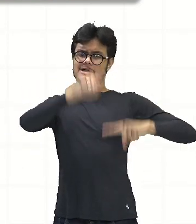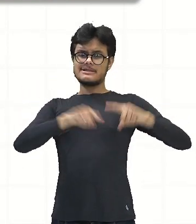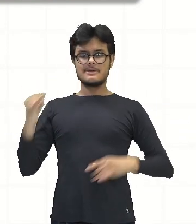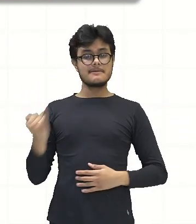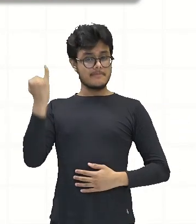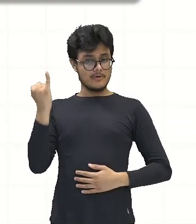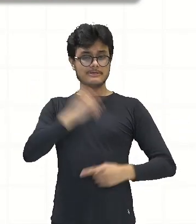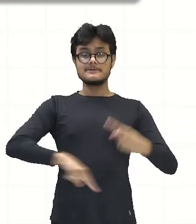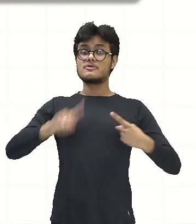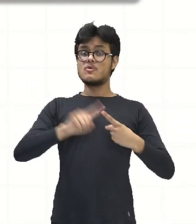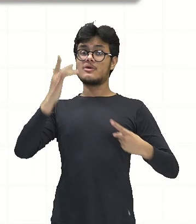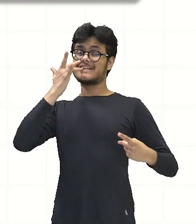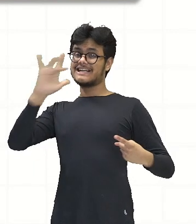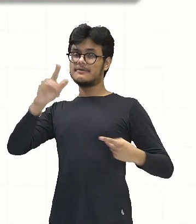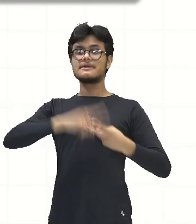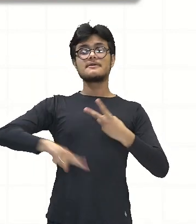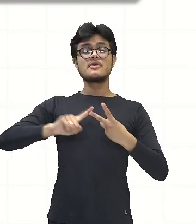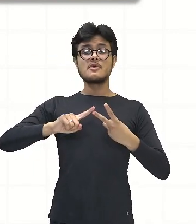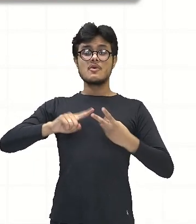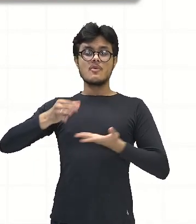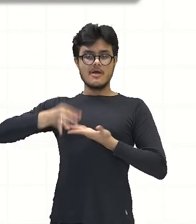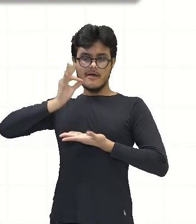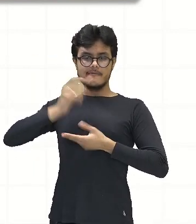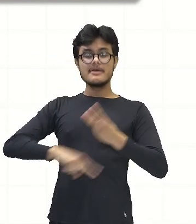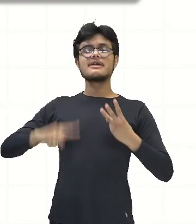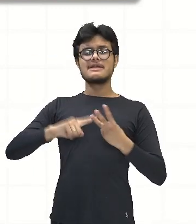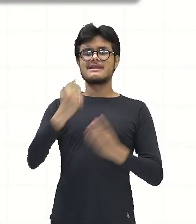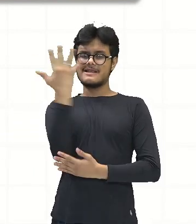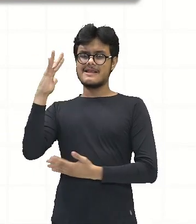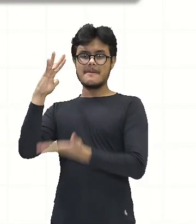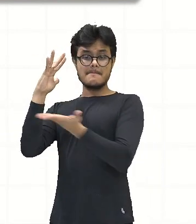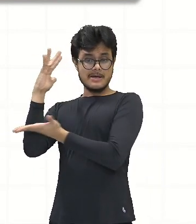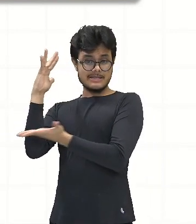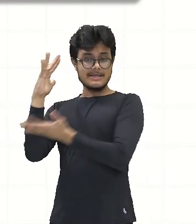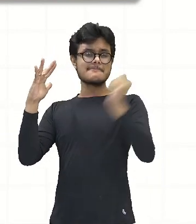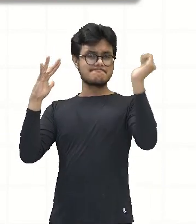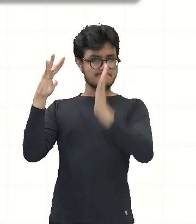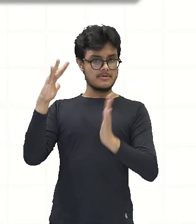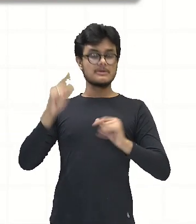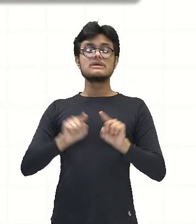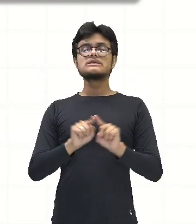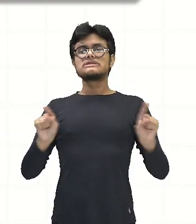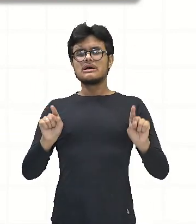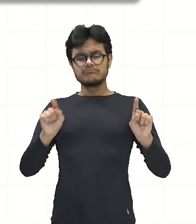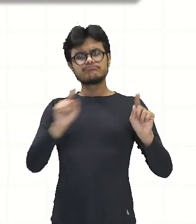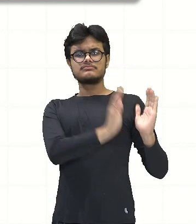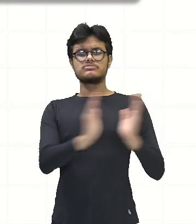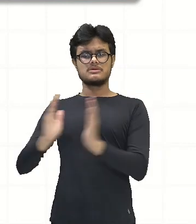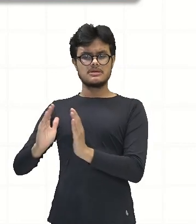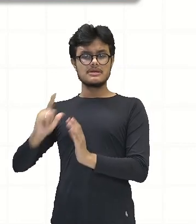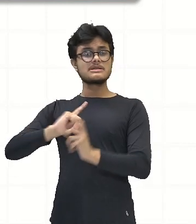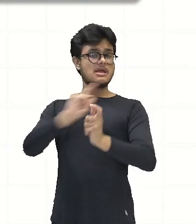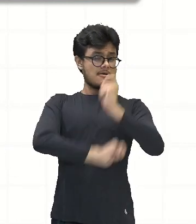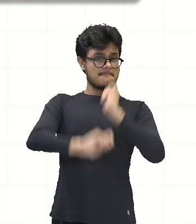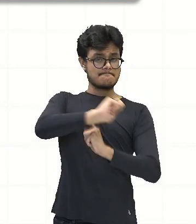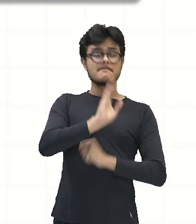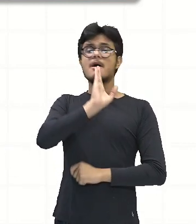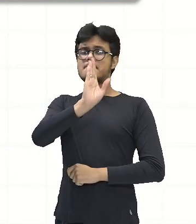bom? O ouro, o café e o pau-brasil. E cada um desses ciclos a gente tem ali uma